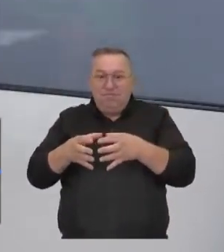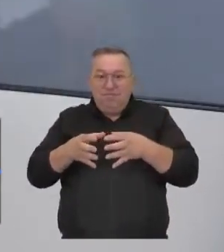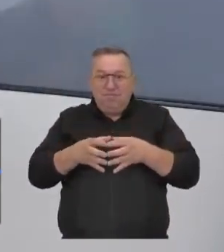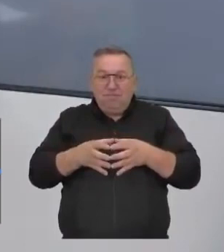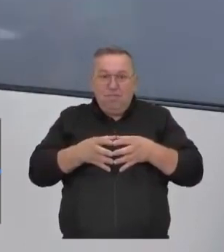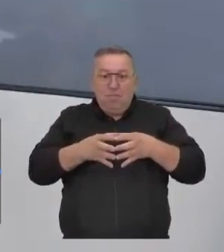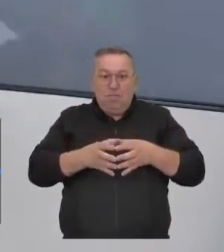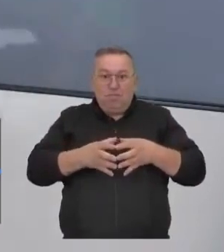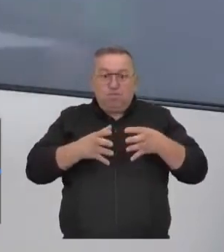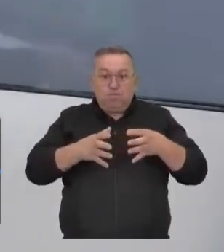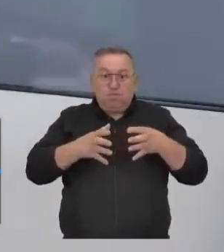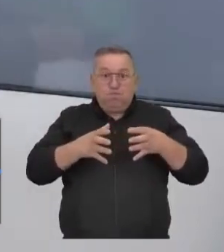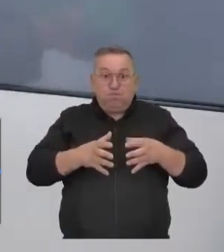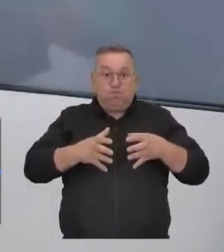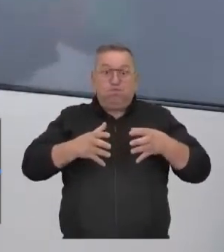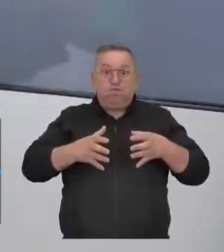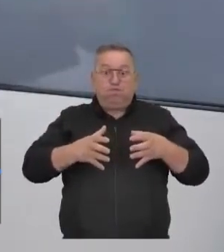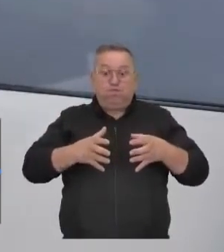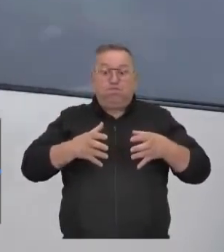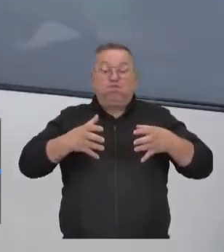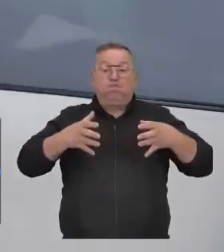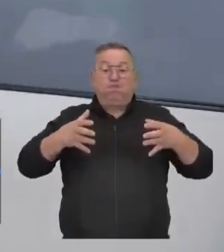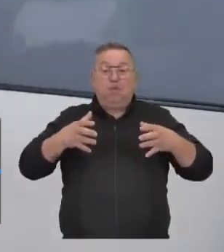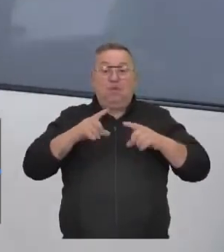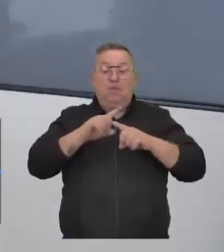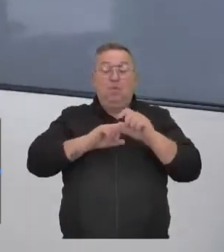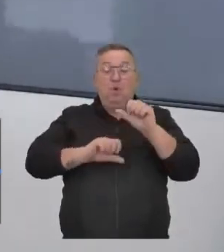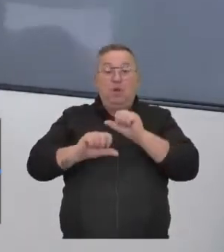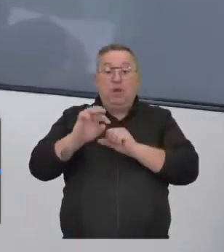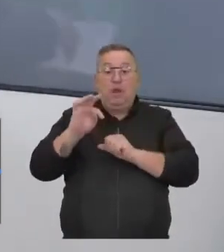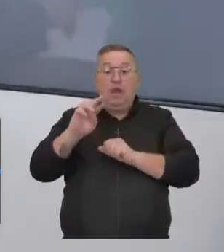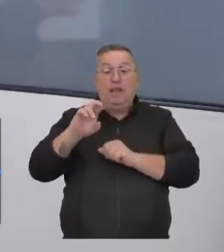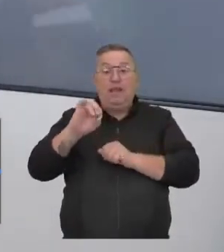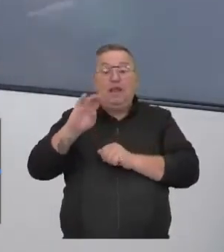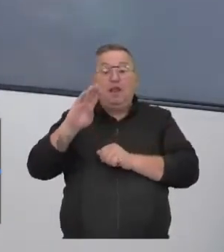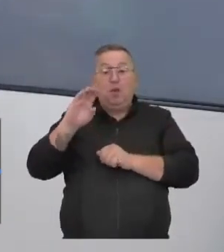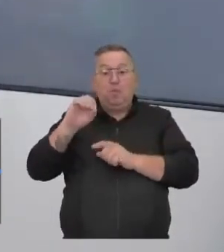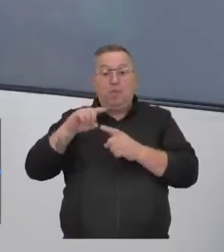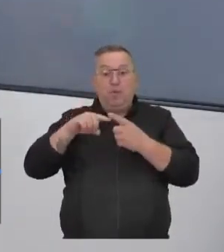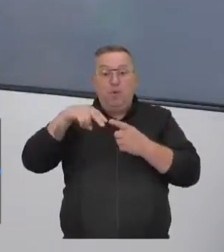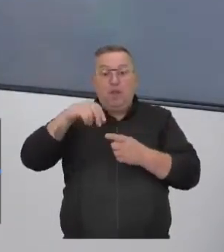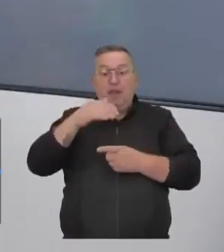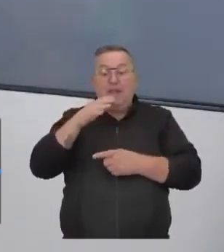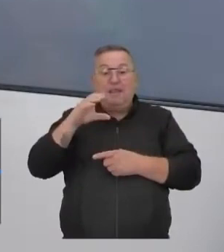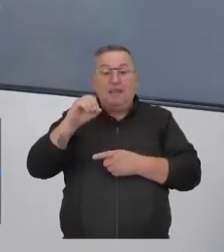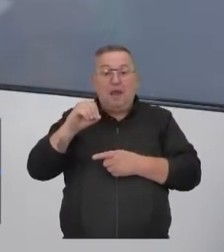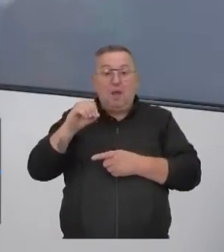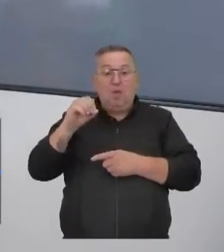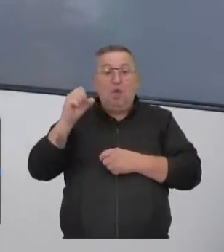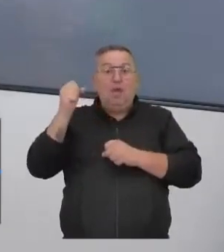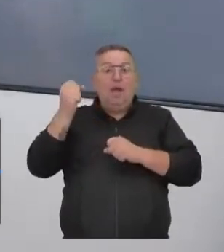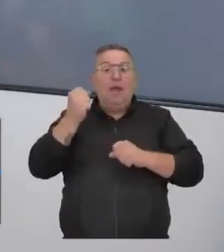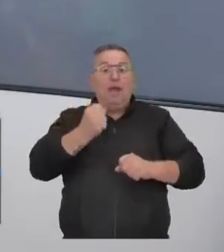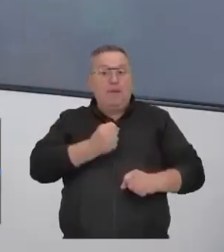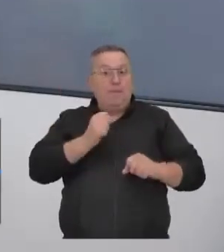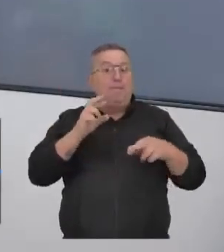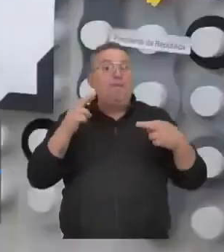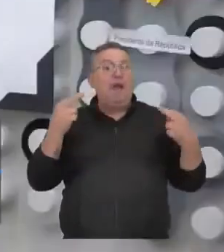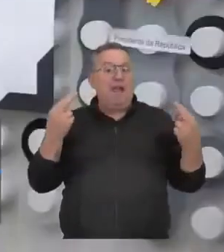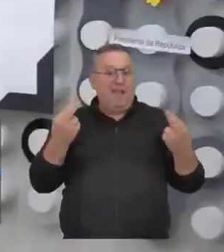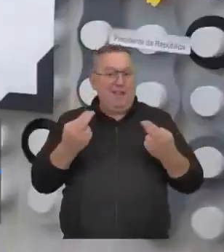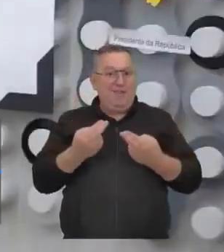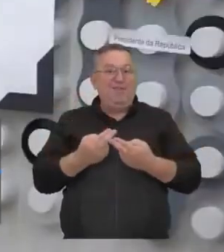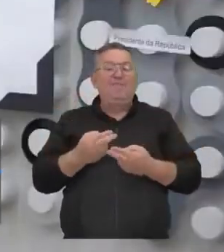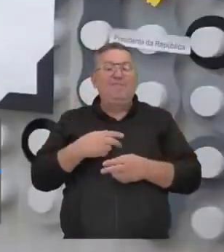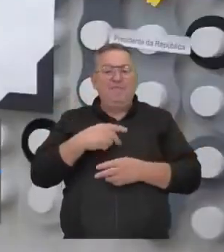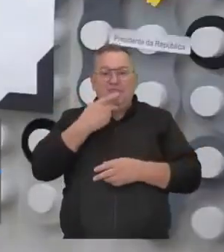crescendo e se tornando tribos, nações, impérios. Olha aí. Nós terminamos